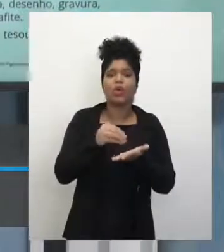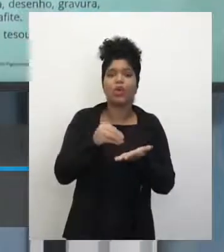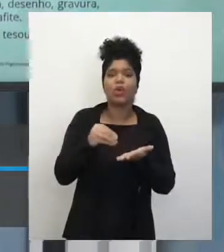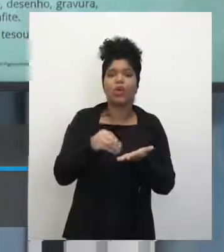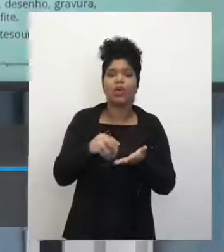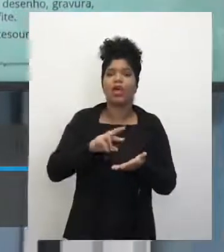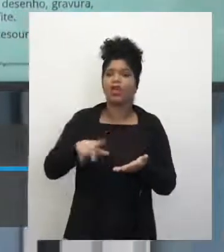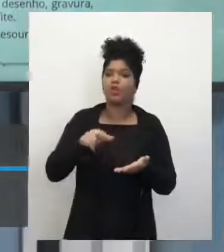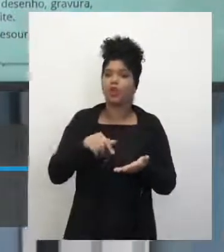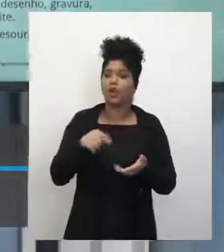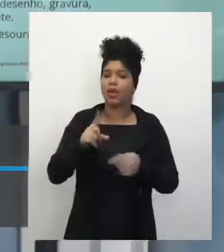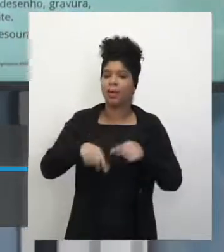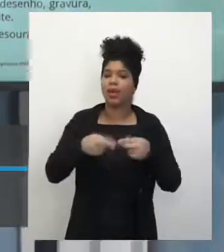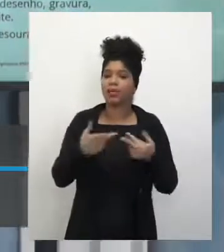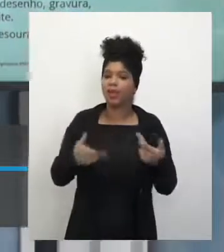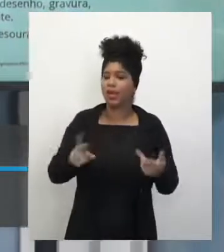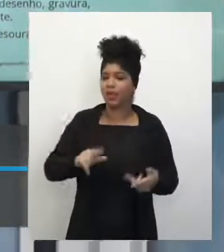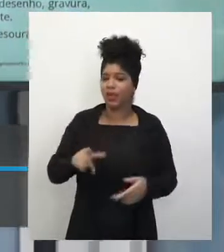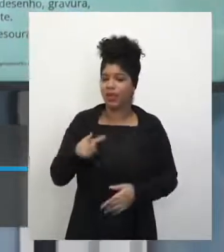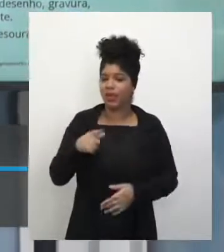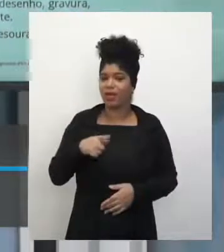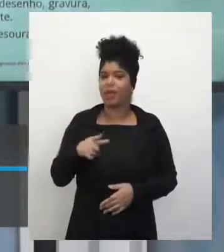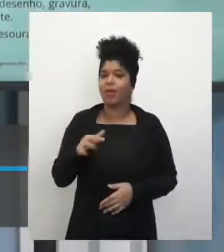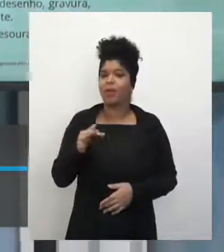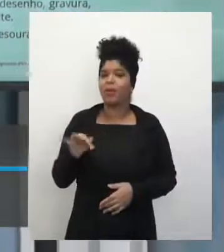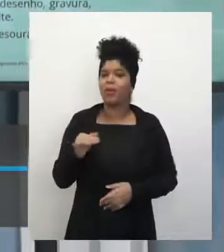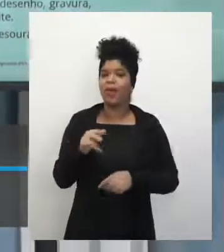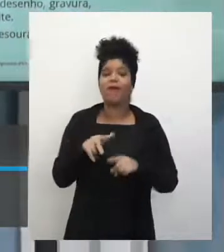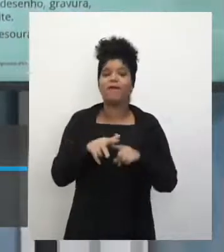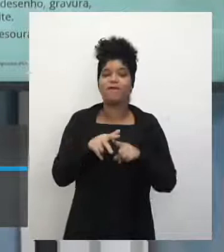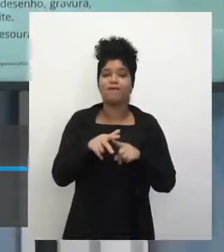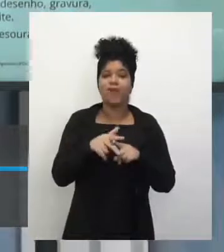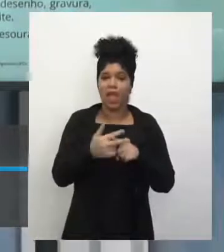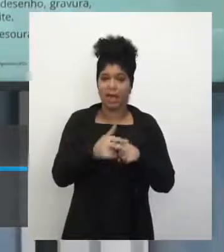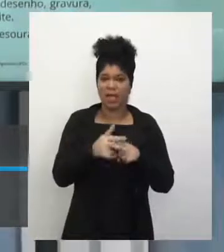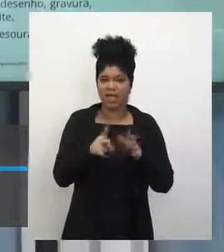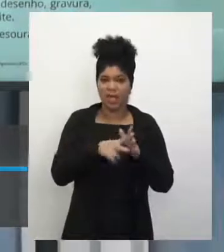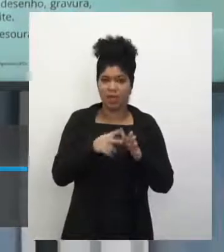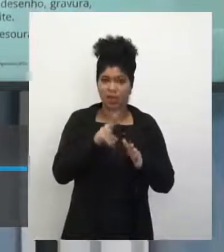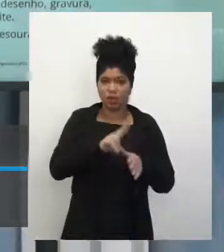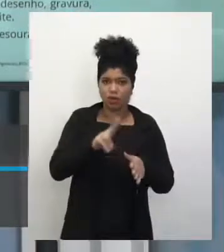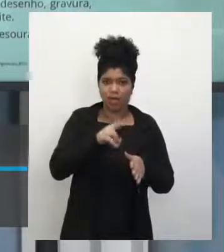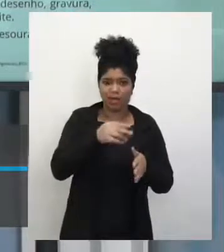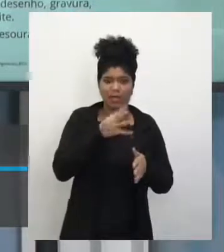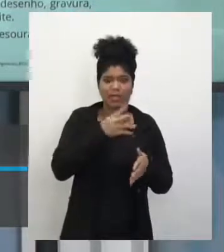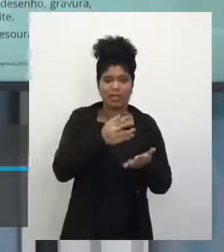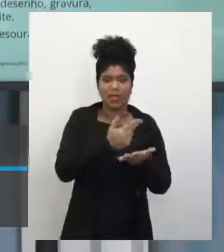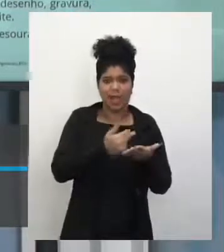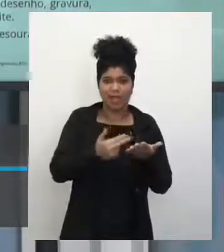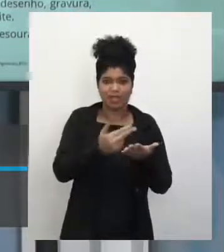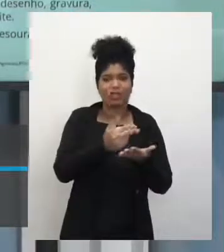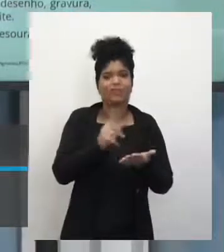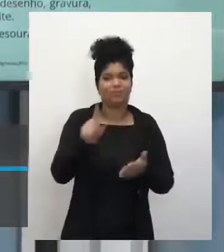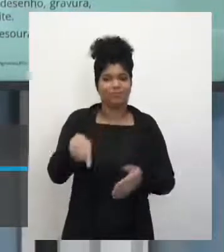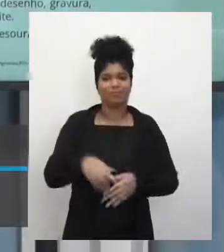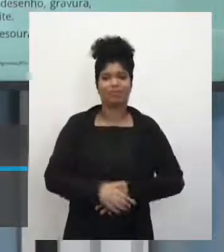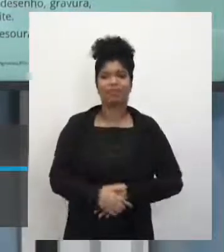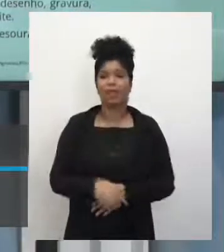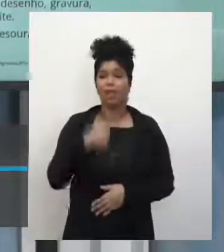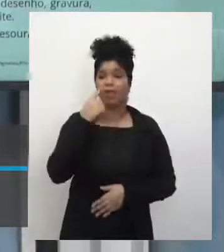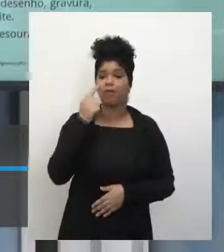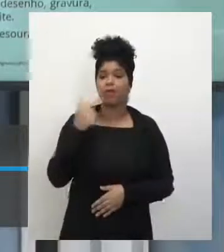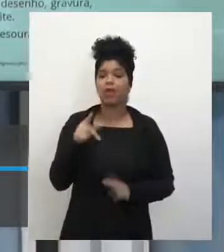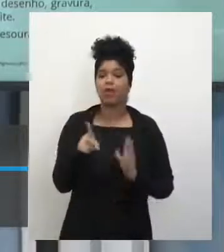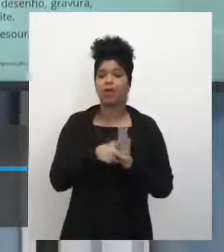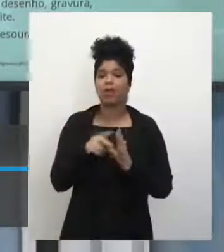já não é materialidade. Esfuminho é ferramenta. A gente vai falar um pouquinho sobre ele depois, tá? Então, vamos lá. E aí nós temos também as